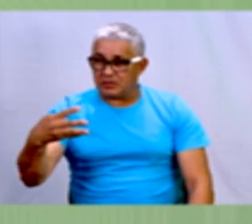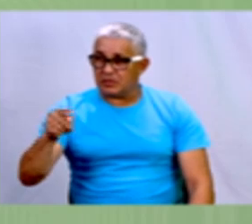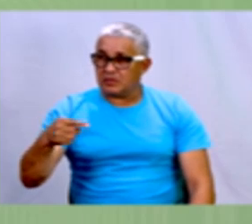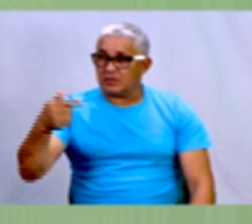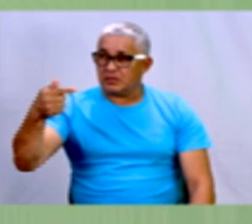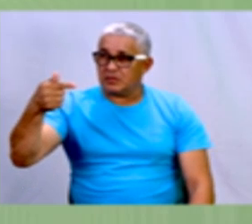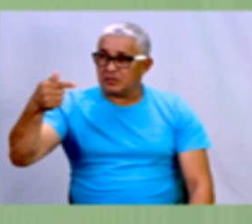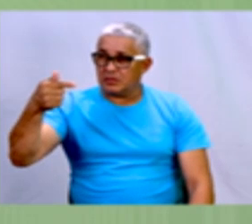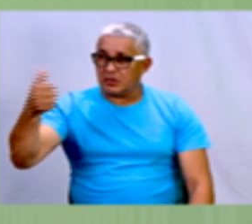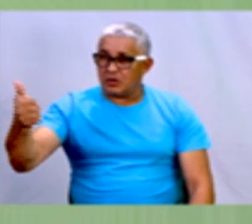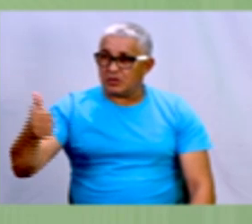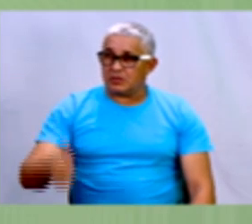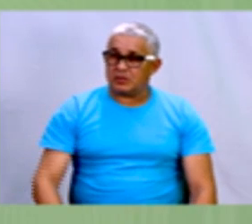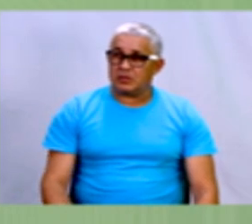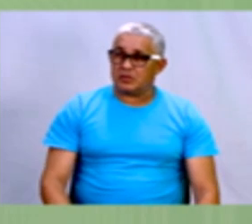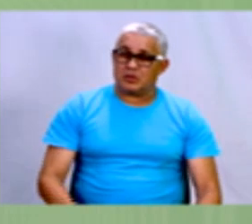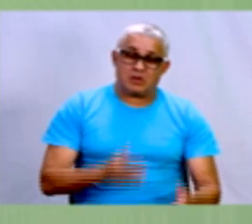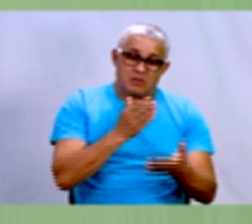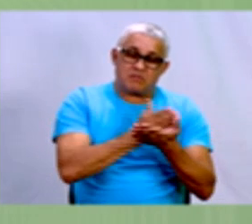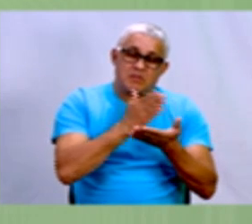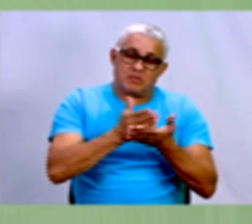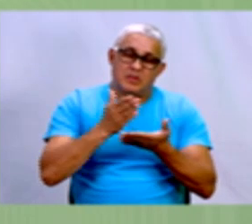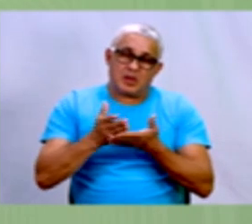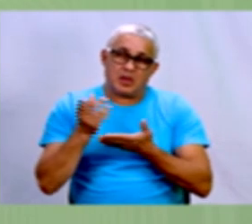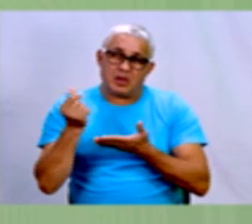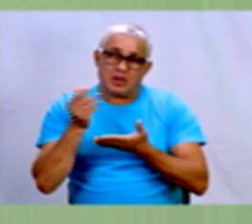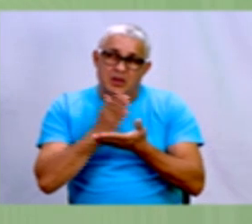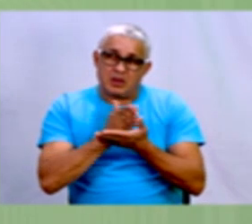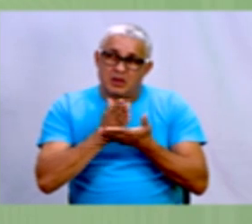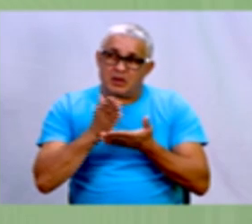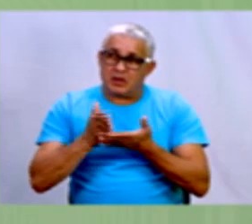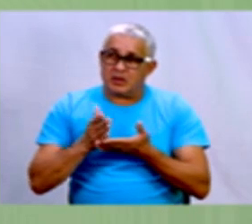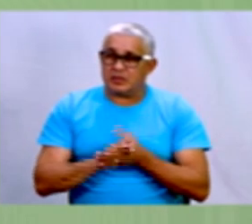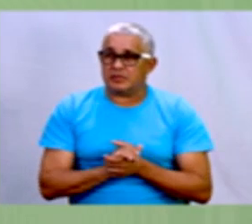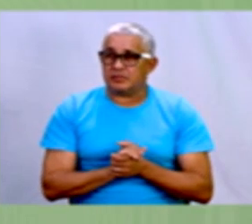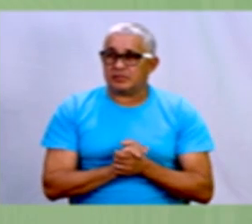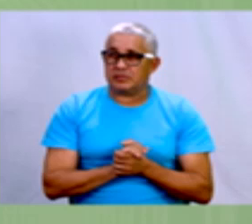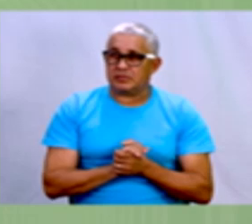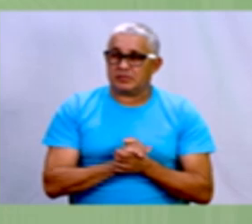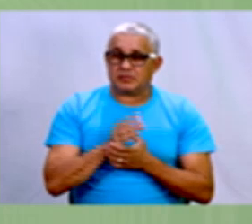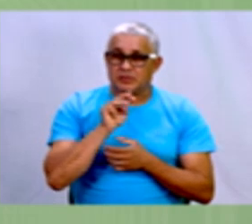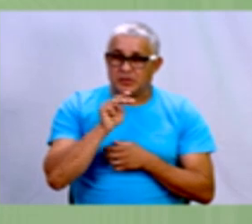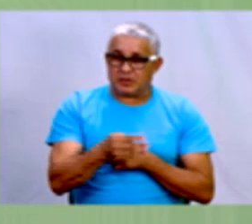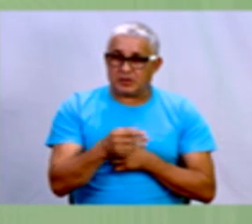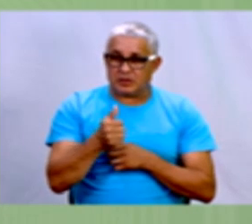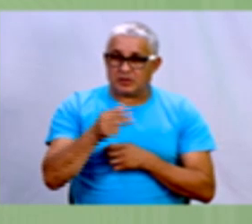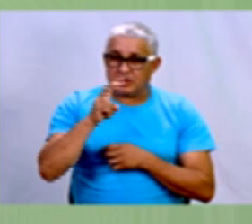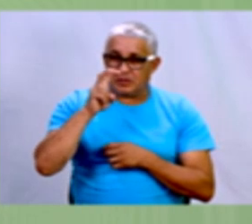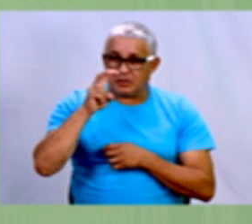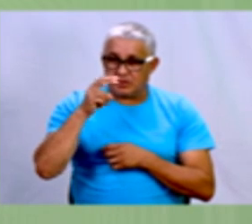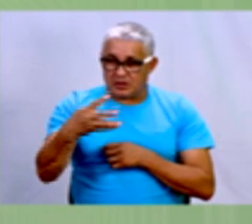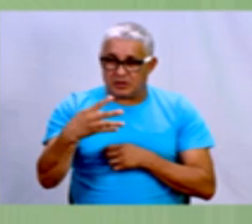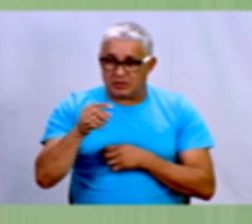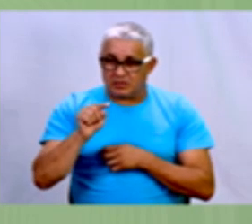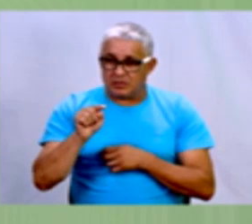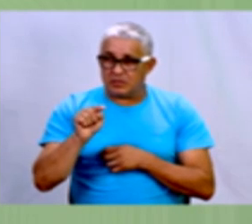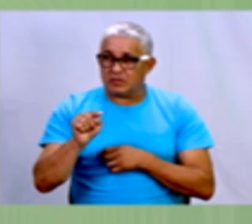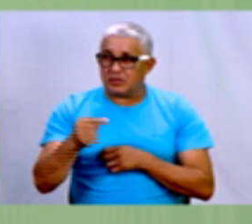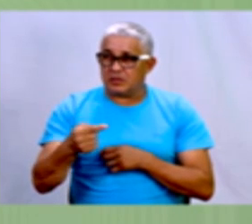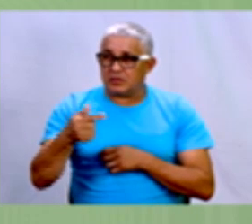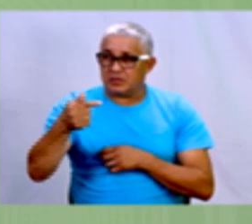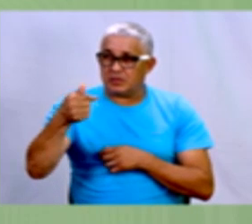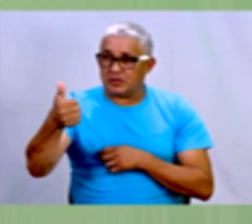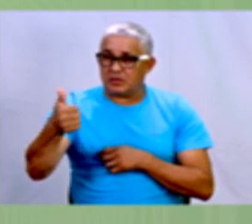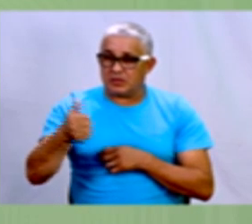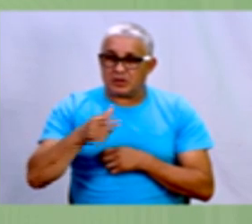Então, o valor das prestações desse financiamento será igual a 3.154,71.